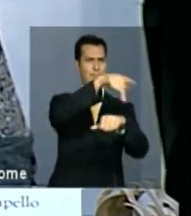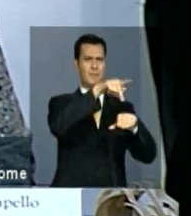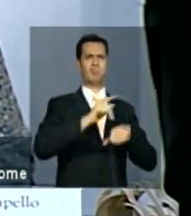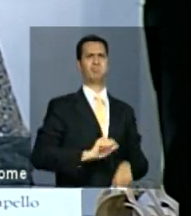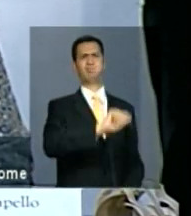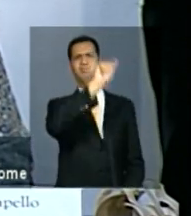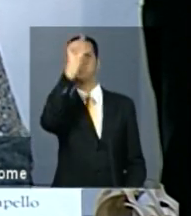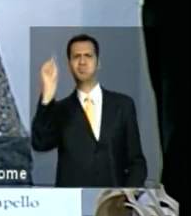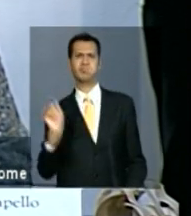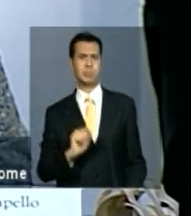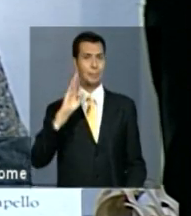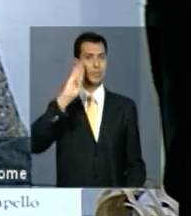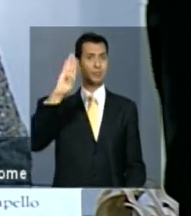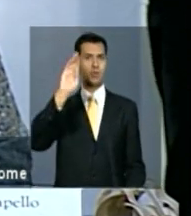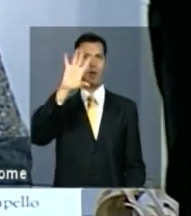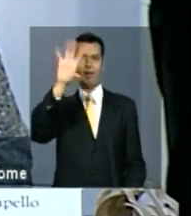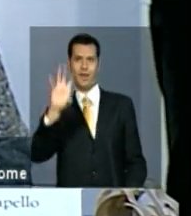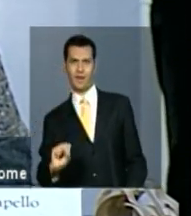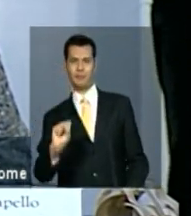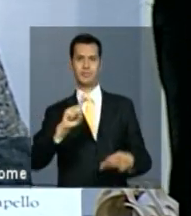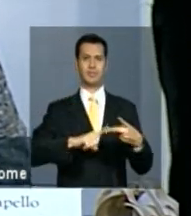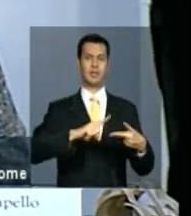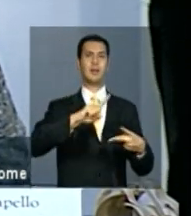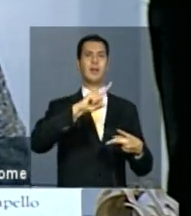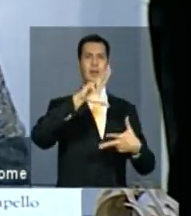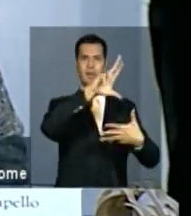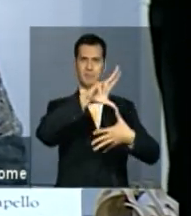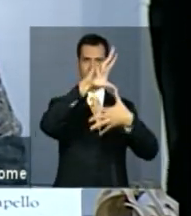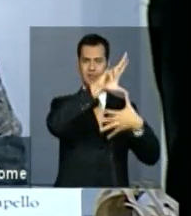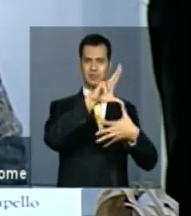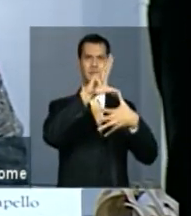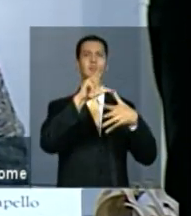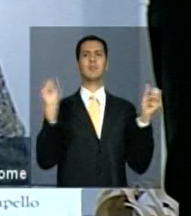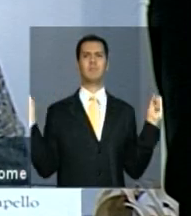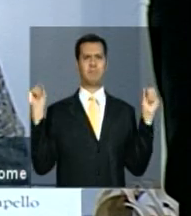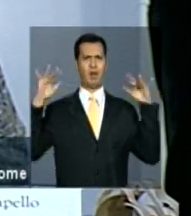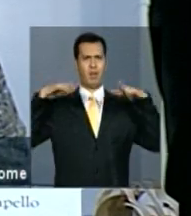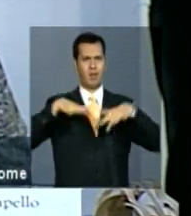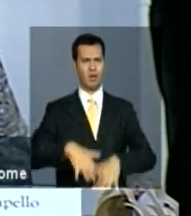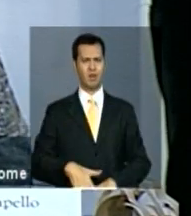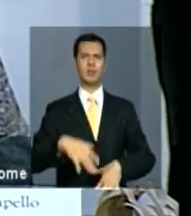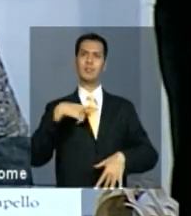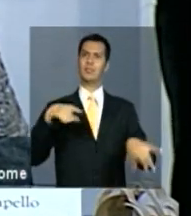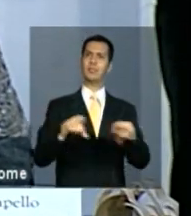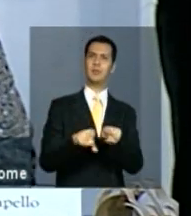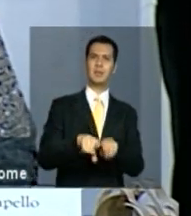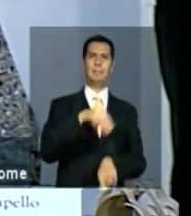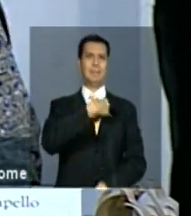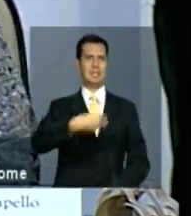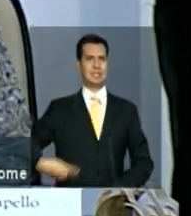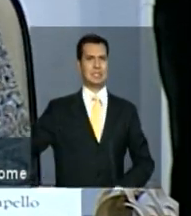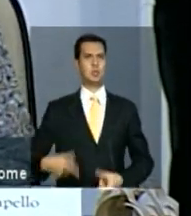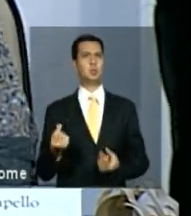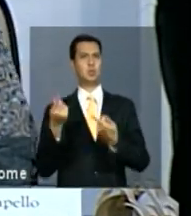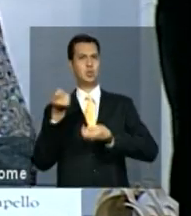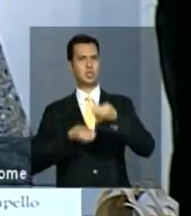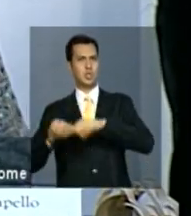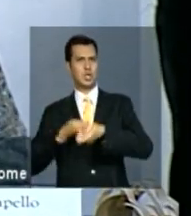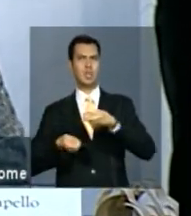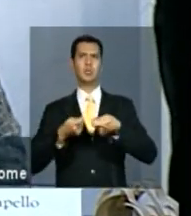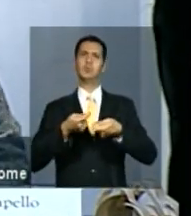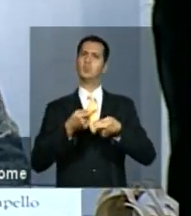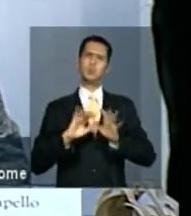especial África América Latina Caribe com ministros de Finanças ministros de planejamento para discutir